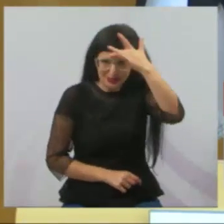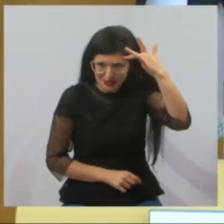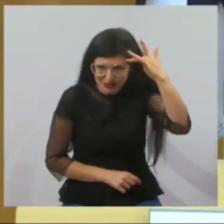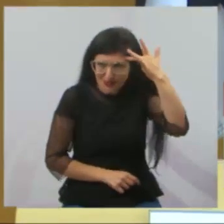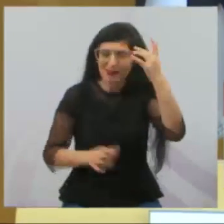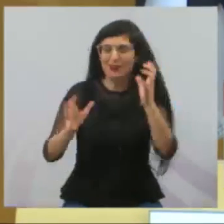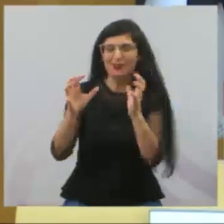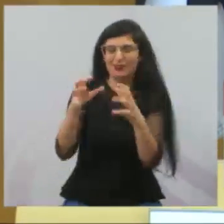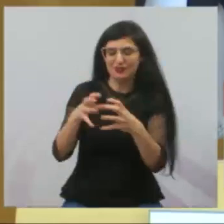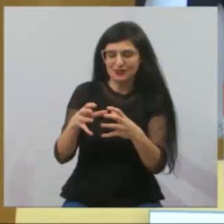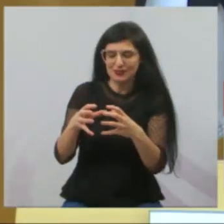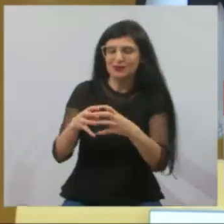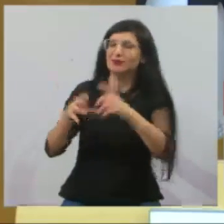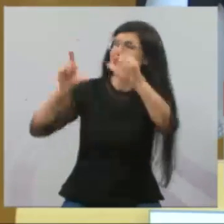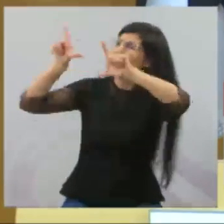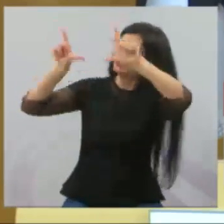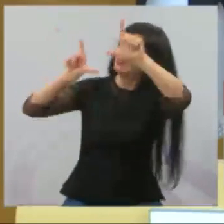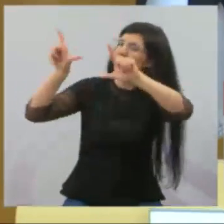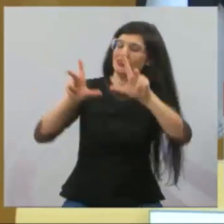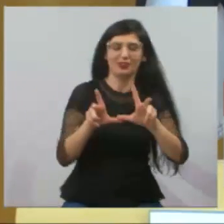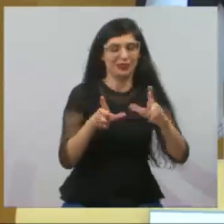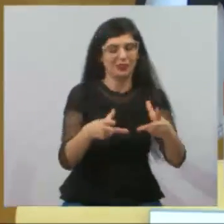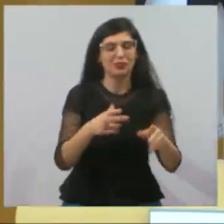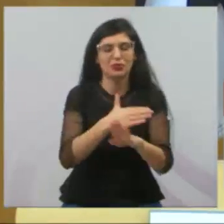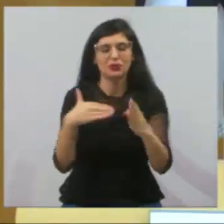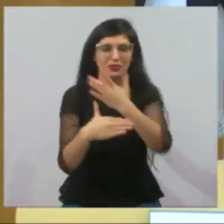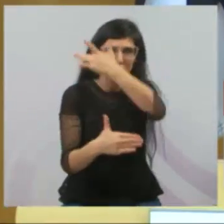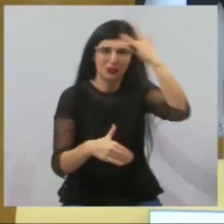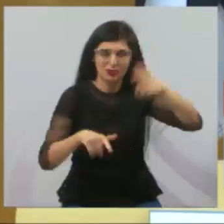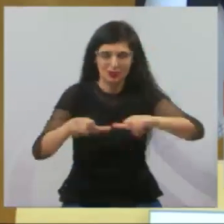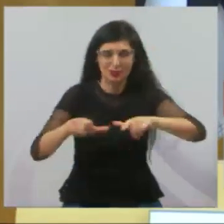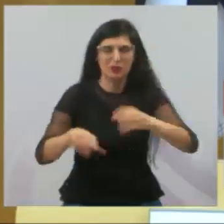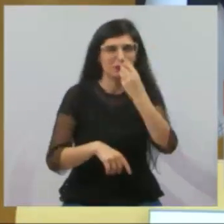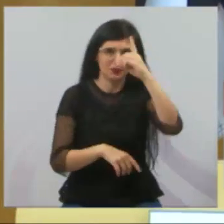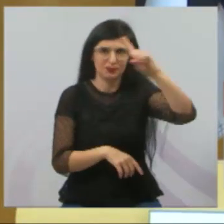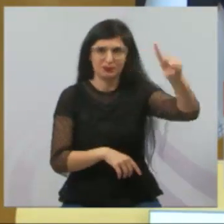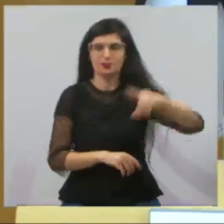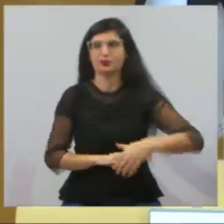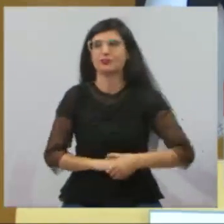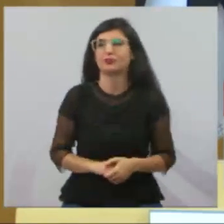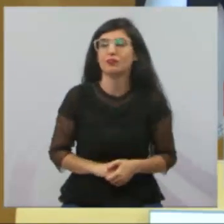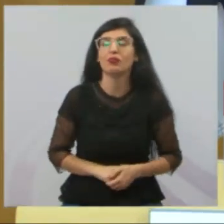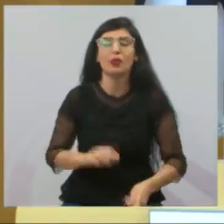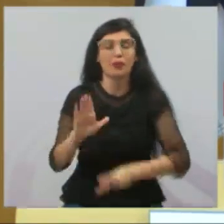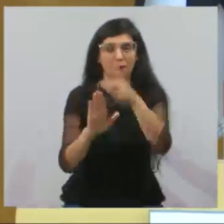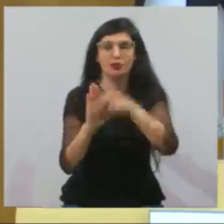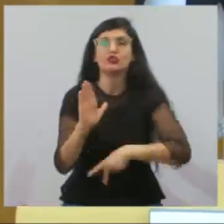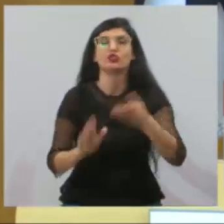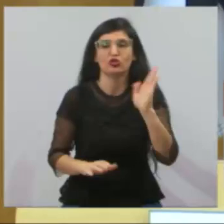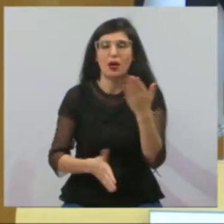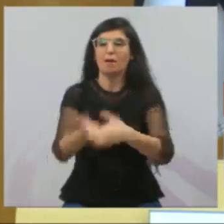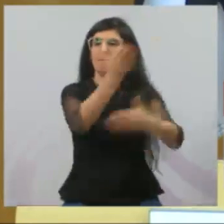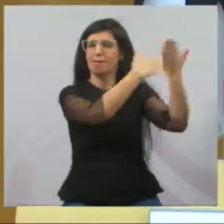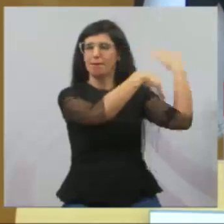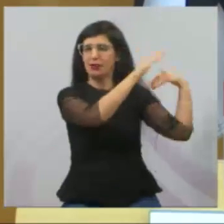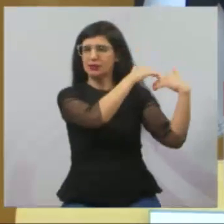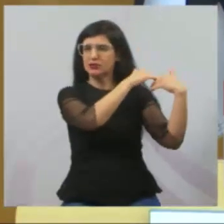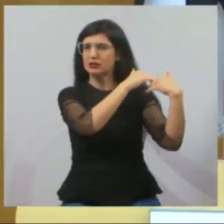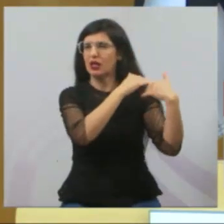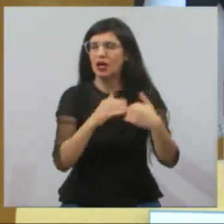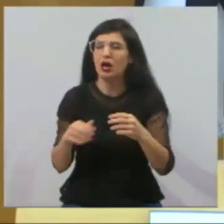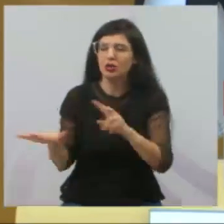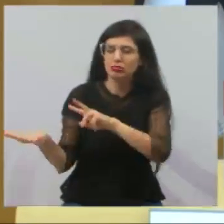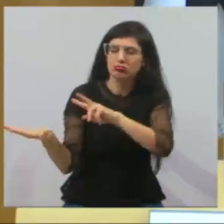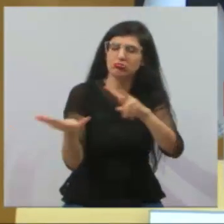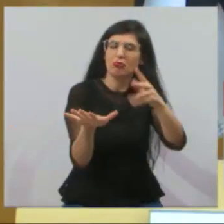presentes, todos os funcionários. Esse projeto nós já debatemos e discutimos em 2 sessões anteriores, né, e